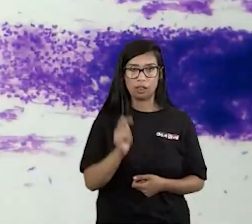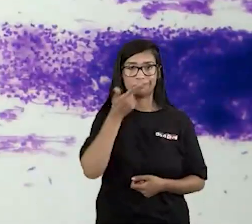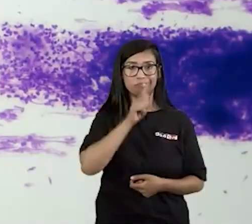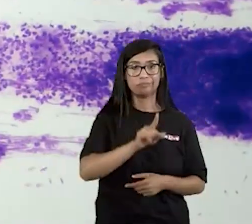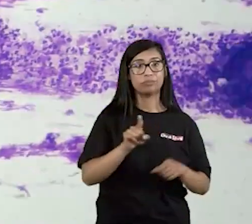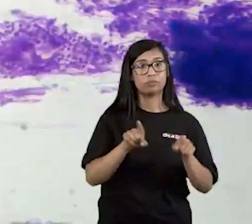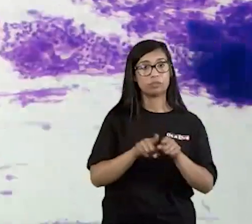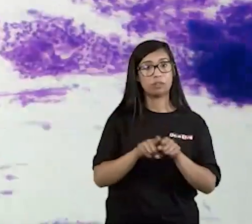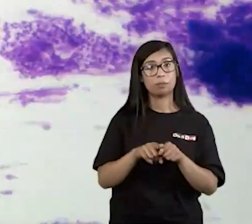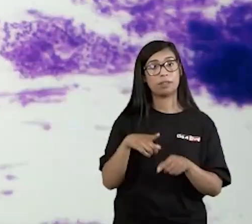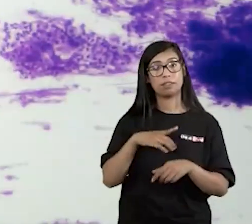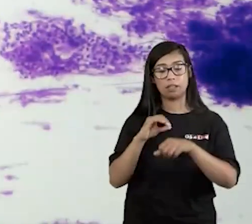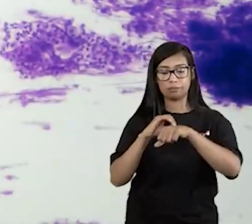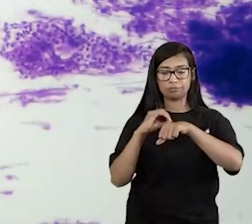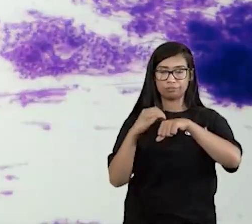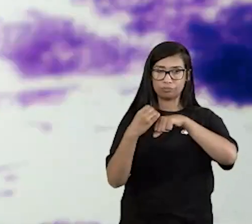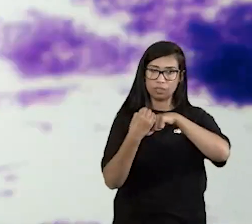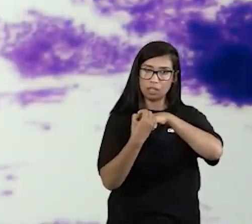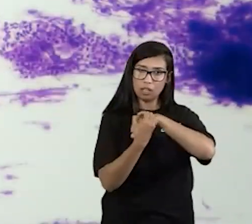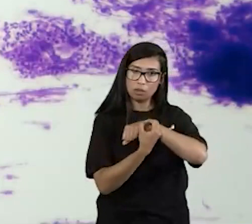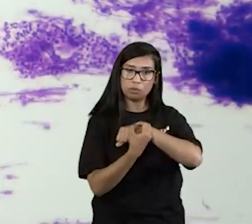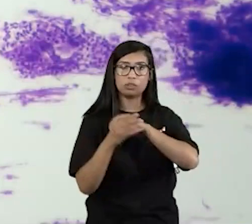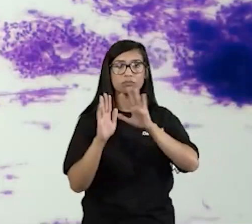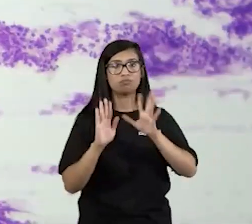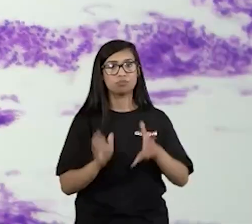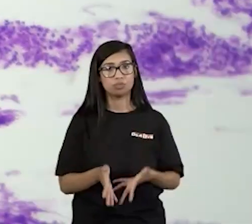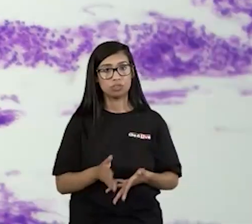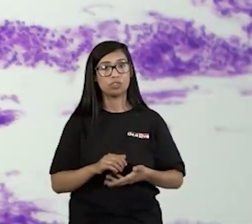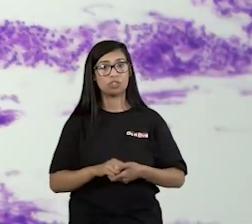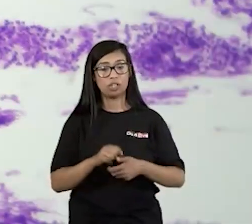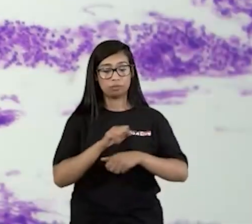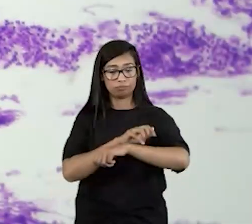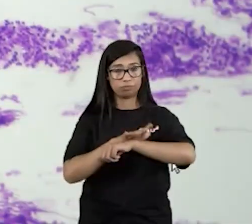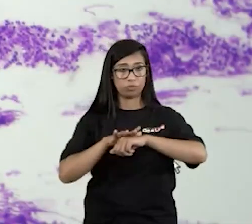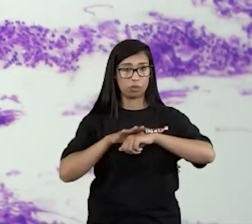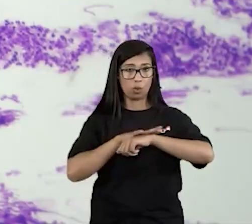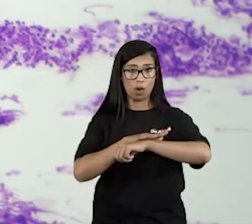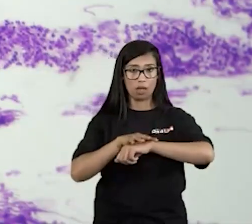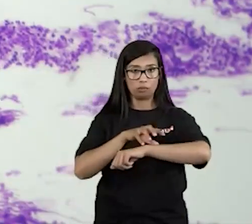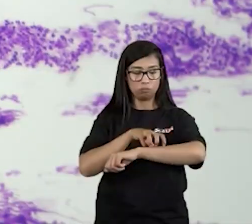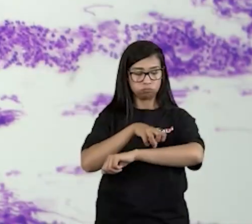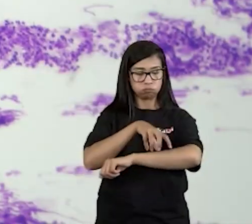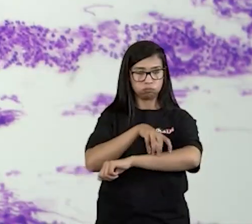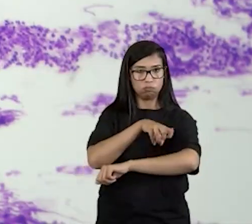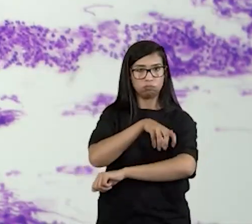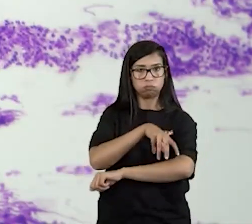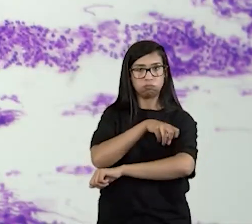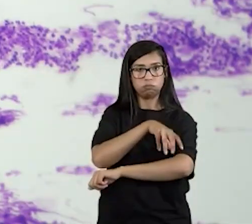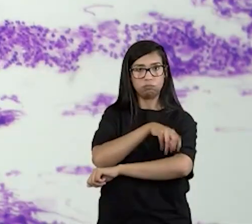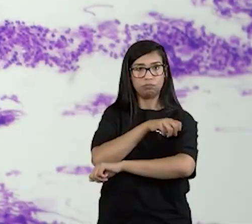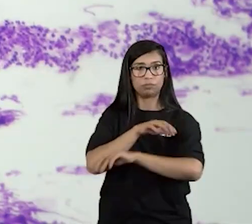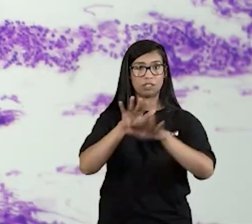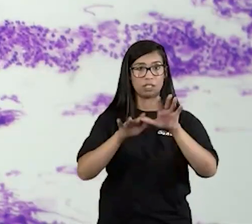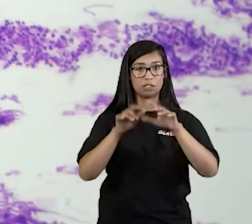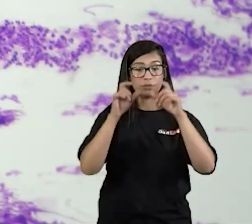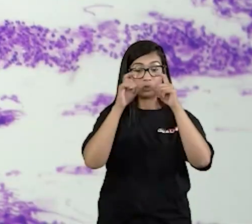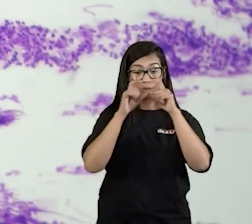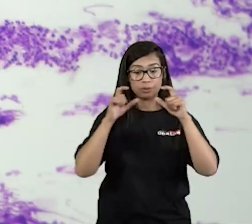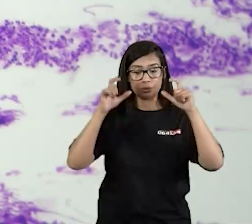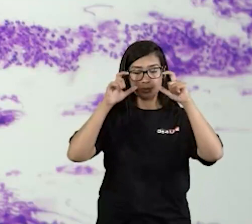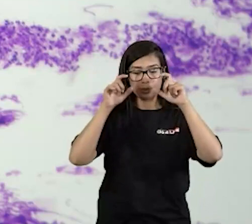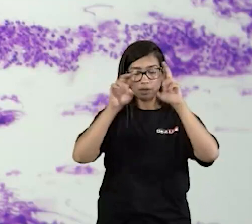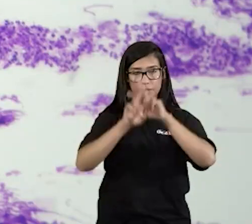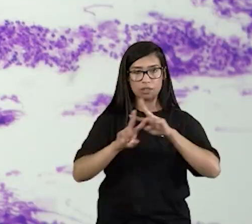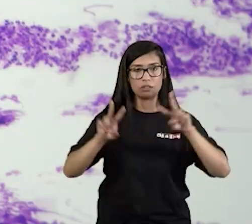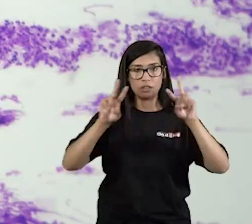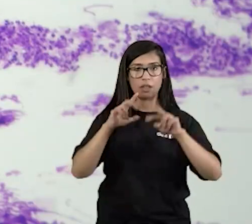temos células inflamatórias, então esse material provavelmente é mais exudativo. E aí, quem já tem o olhinho esperto consegue perceber que aqui